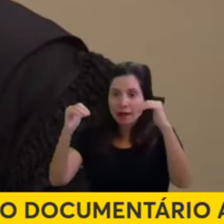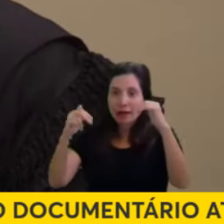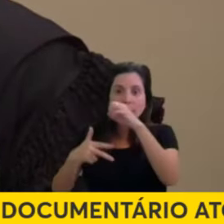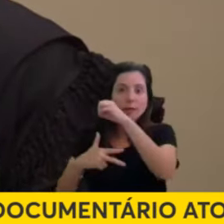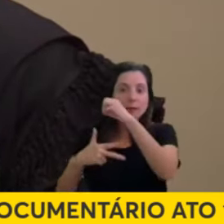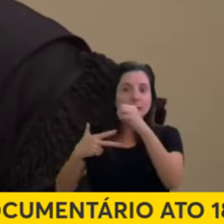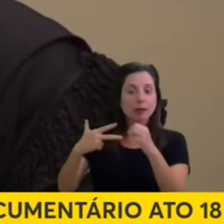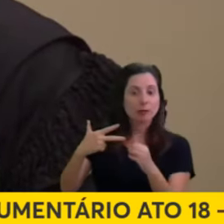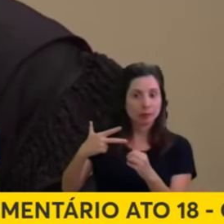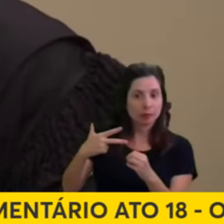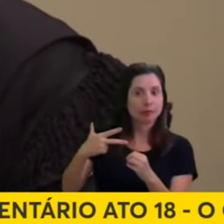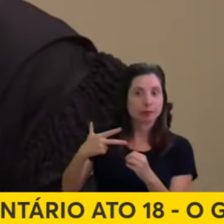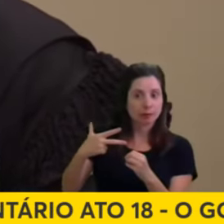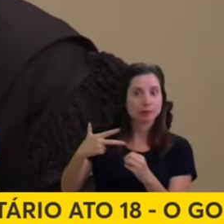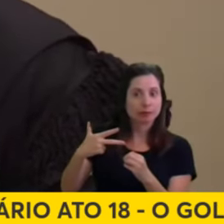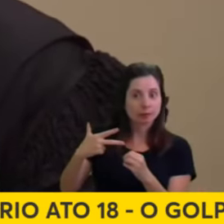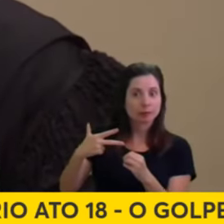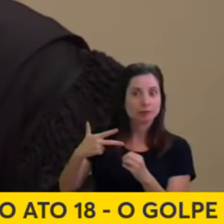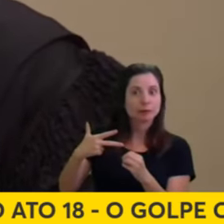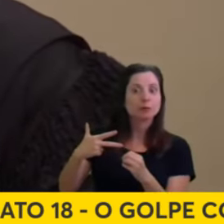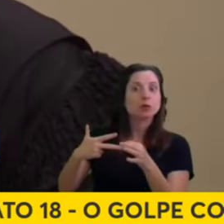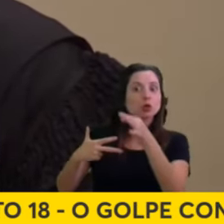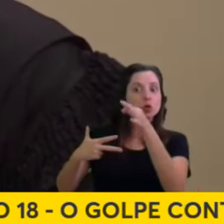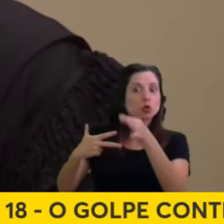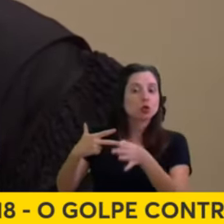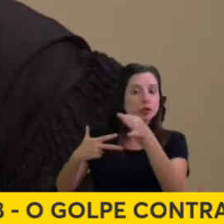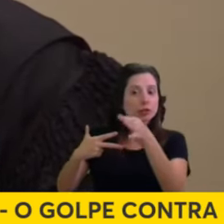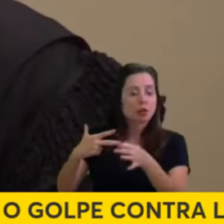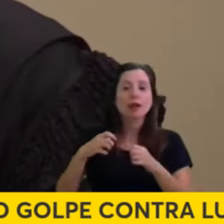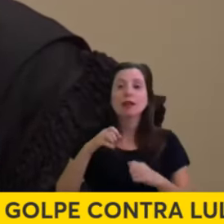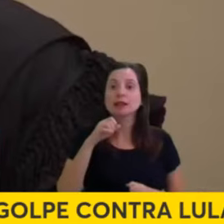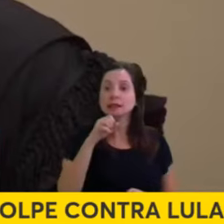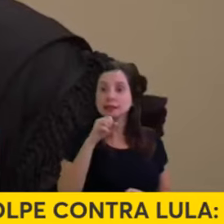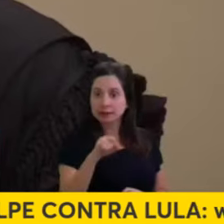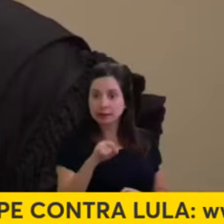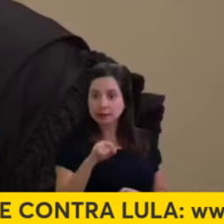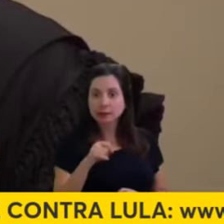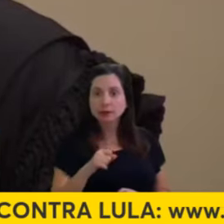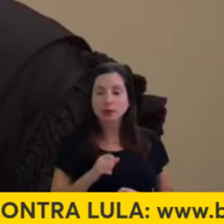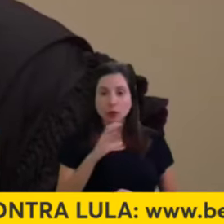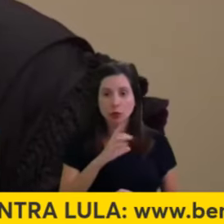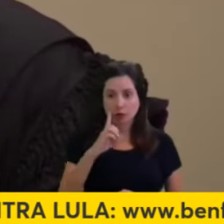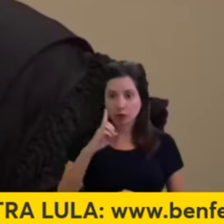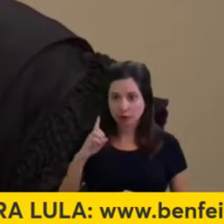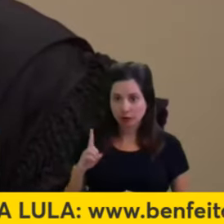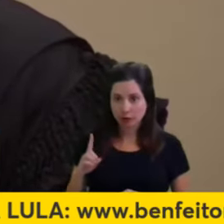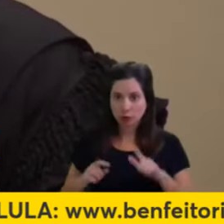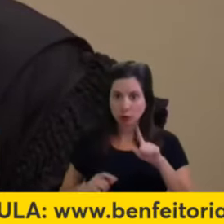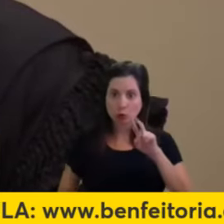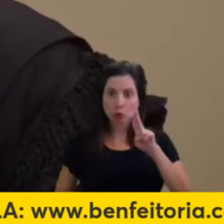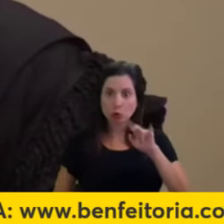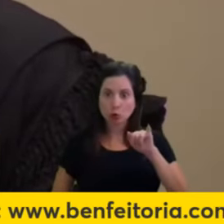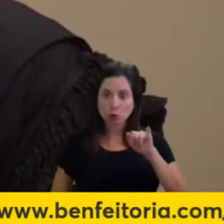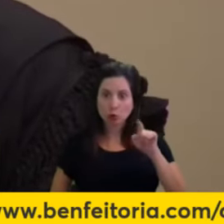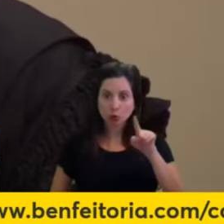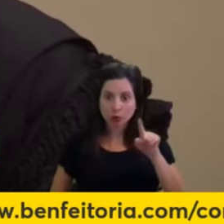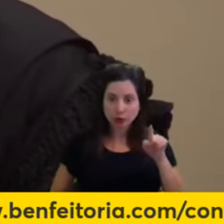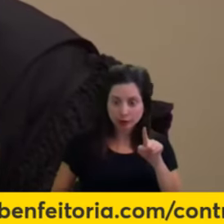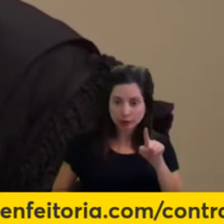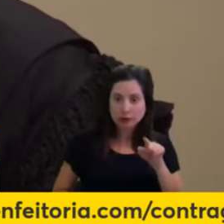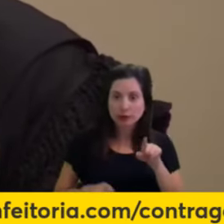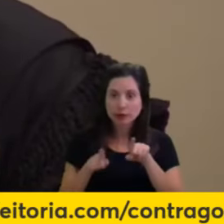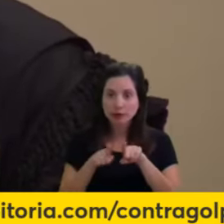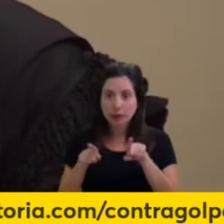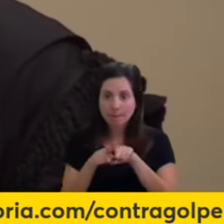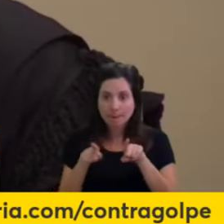Judiciário por fim no Tratado de Direito Eleitoral coordenado pelo Ministro Luiz fux organizado Luiz Fernando casag